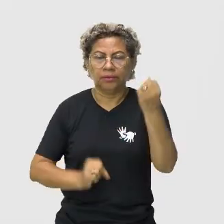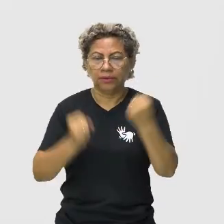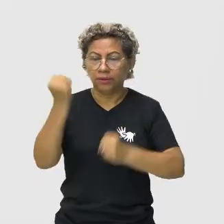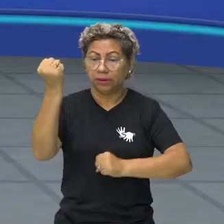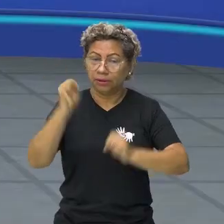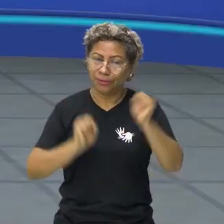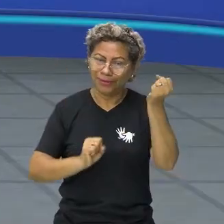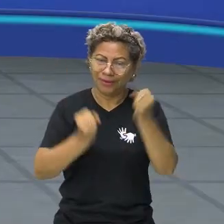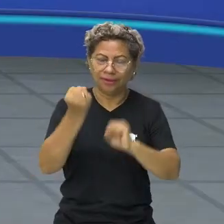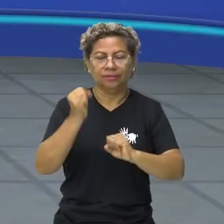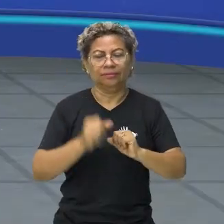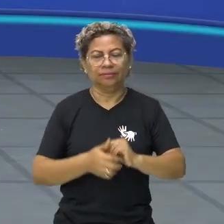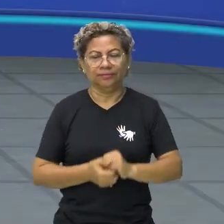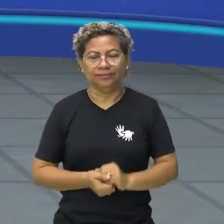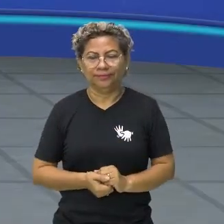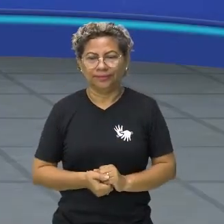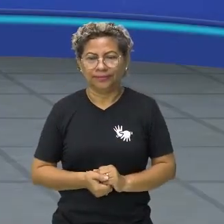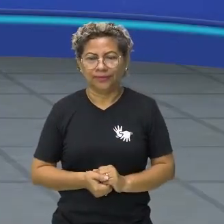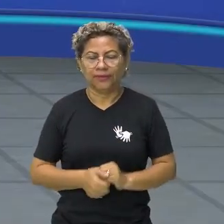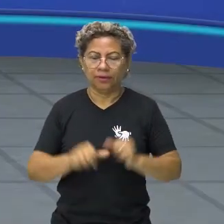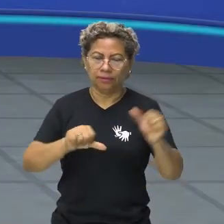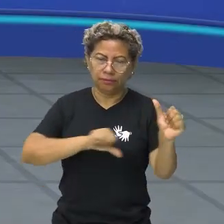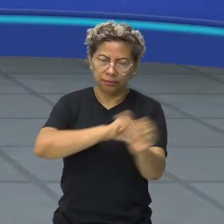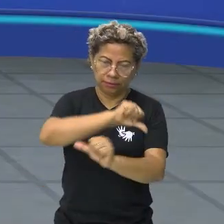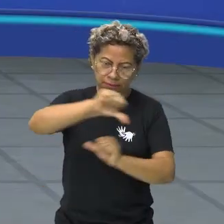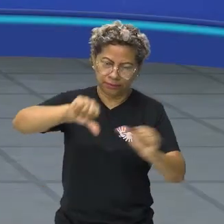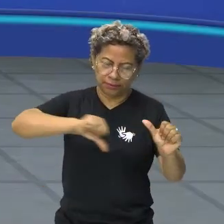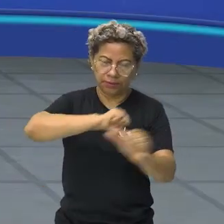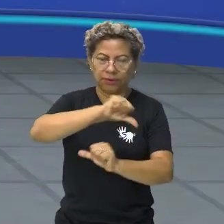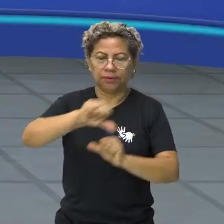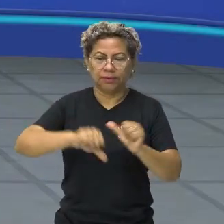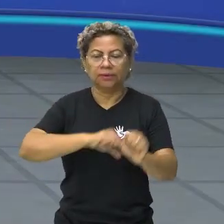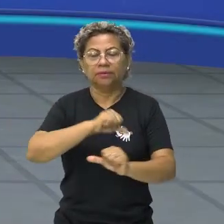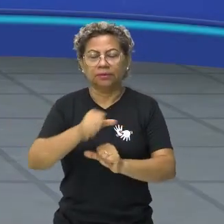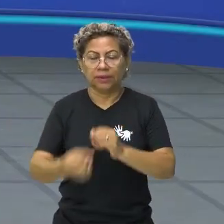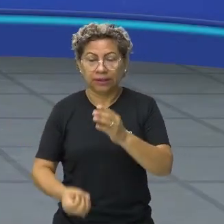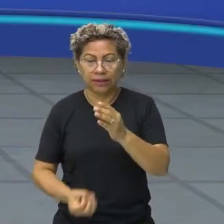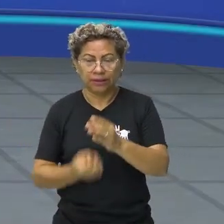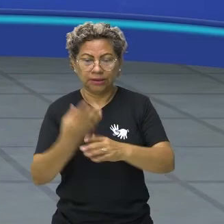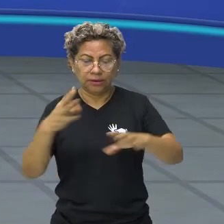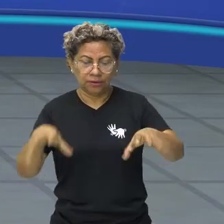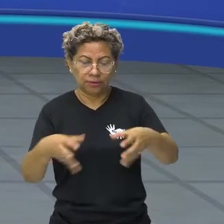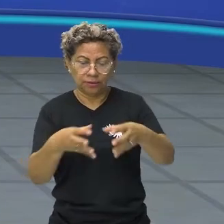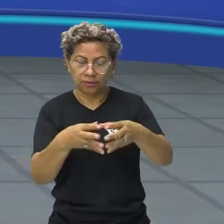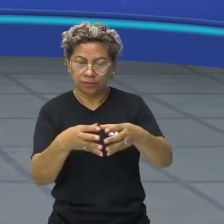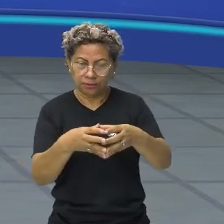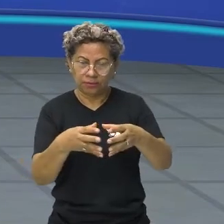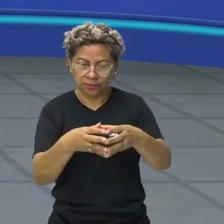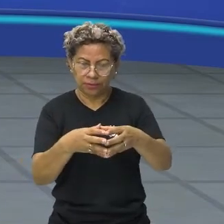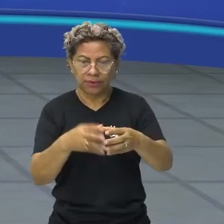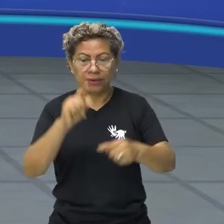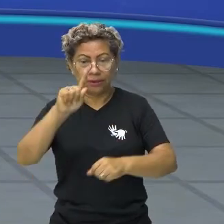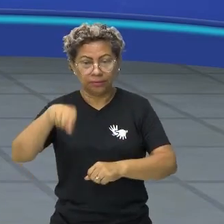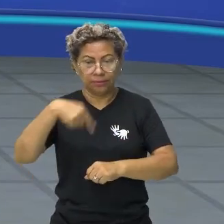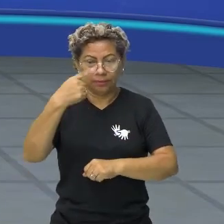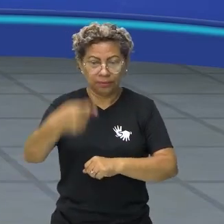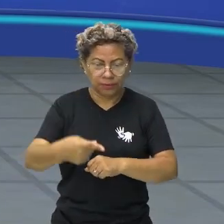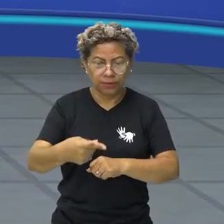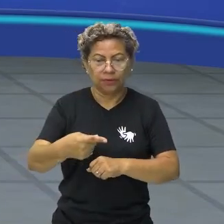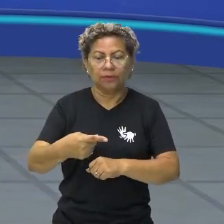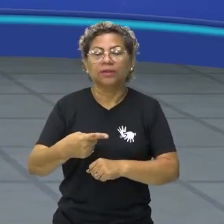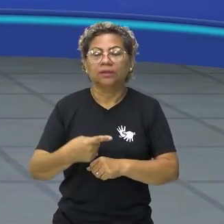muita coisa começa aí a mudar com o surgimento dos blocos econômicos após a Segunda Guerra Mundial,